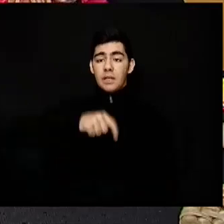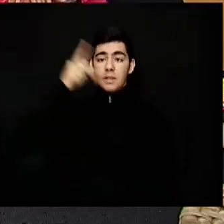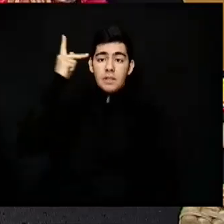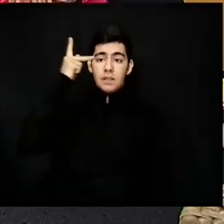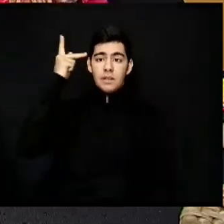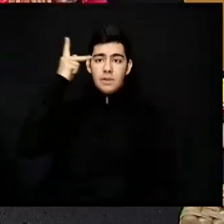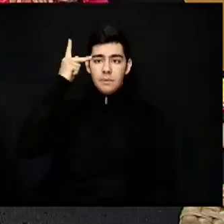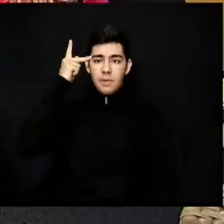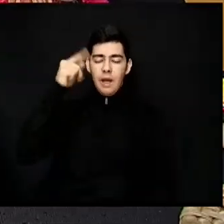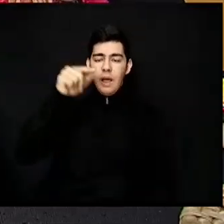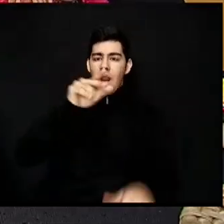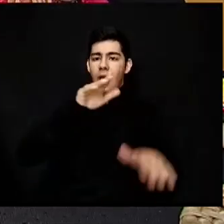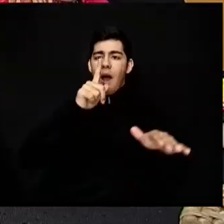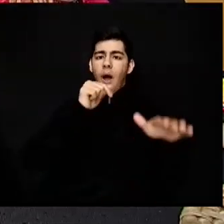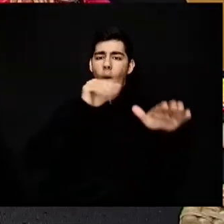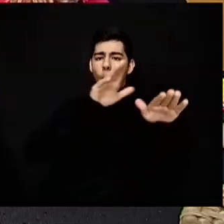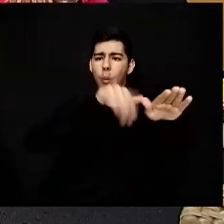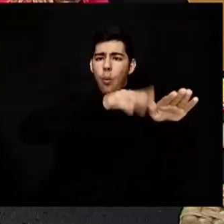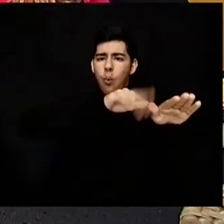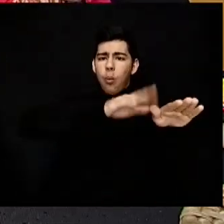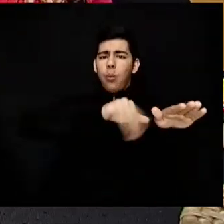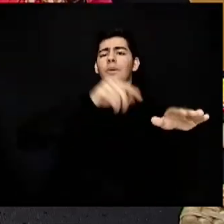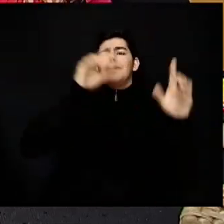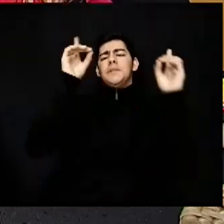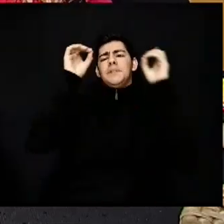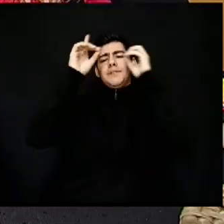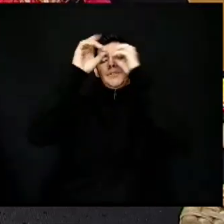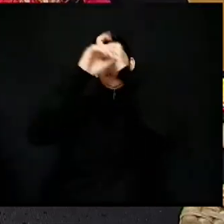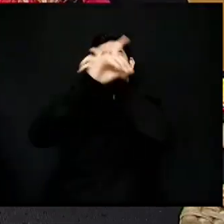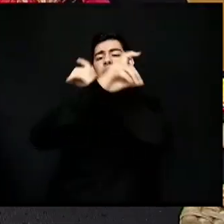né? Não, mais conchinhas mesmo, naquele outro formato mais